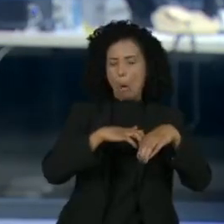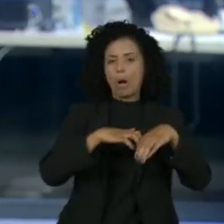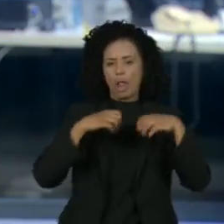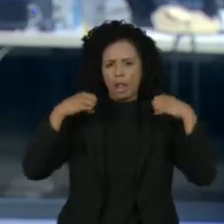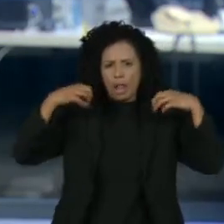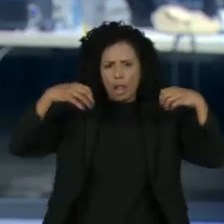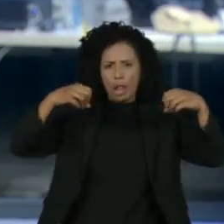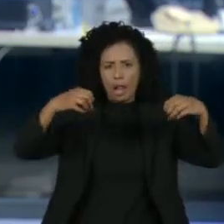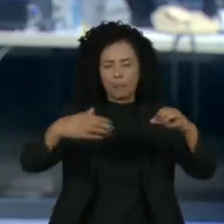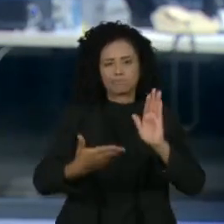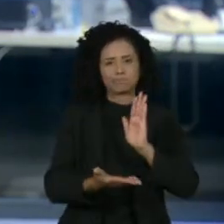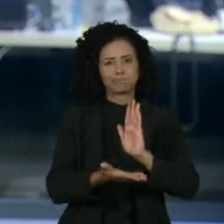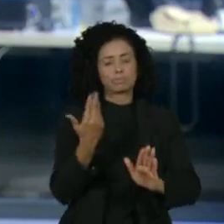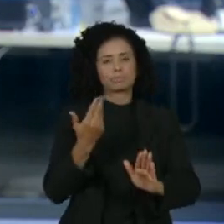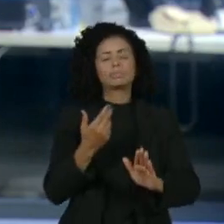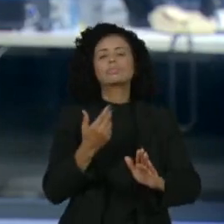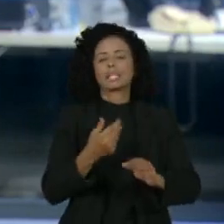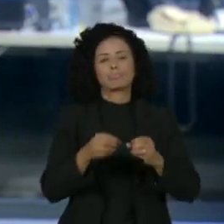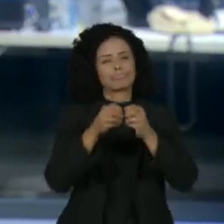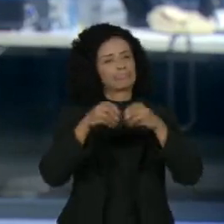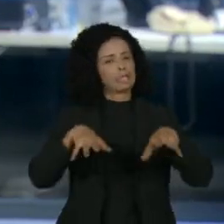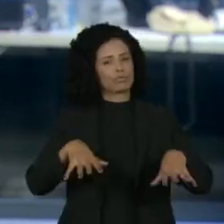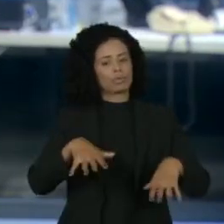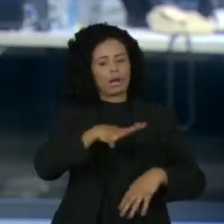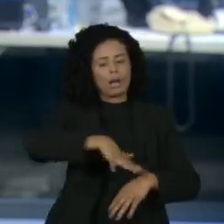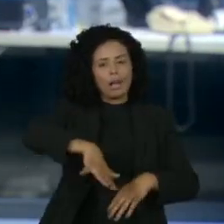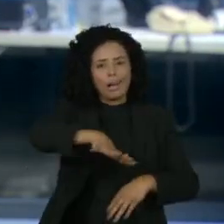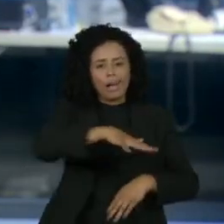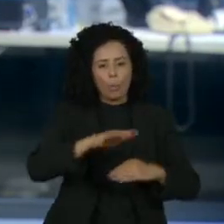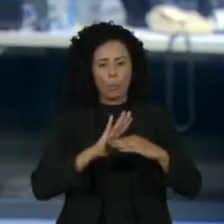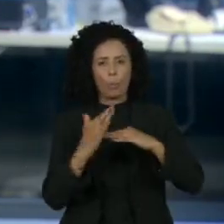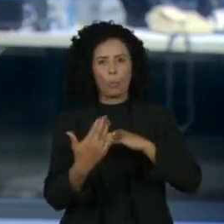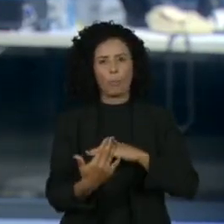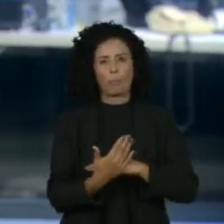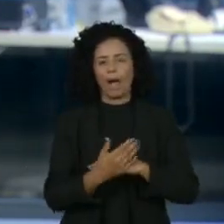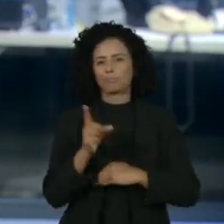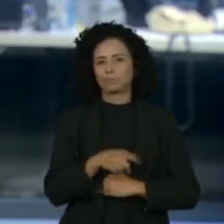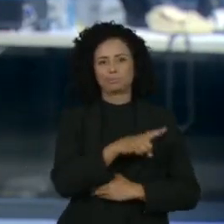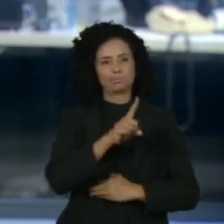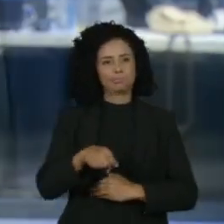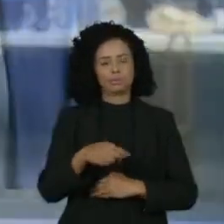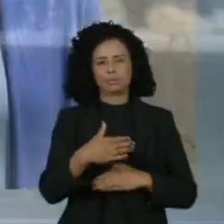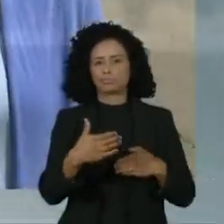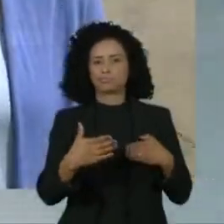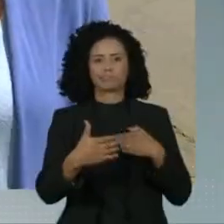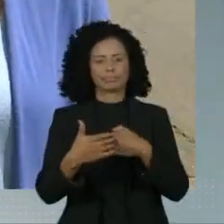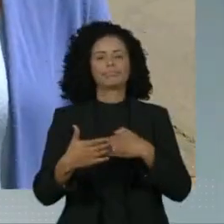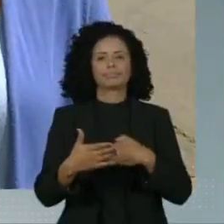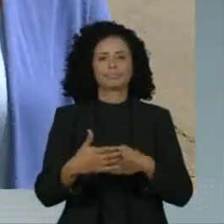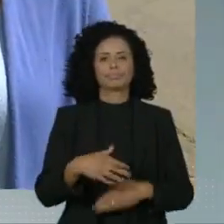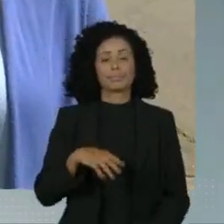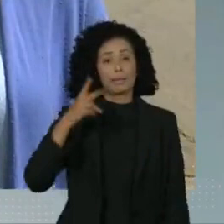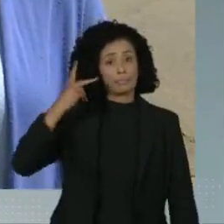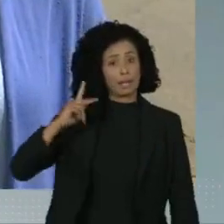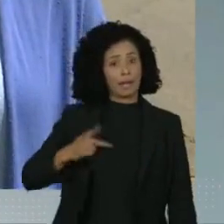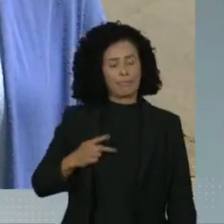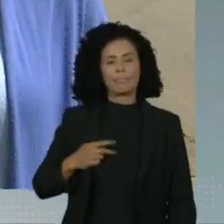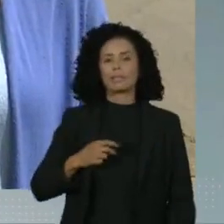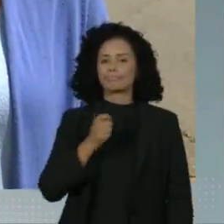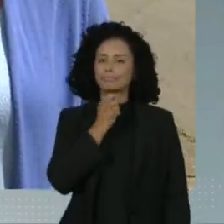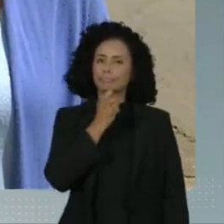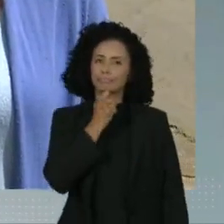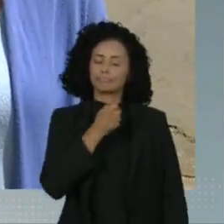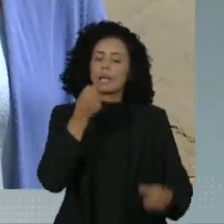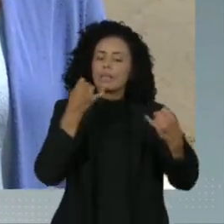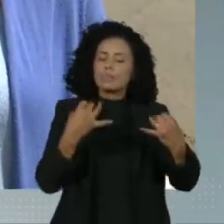por causa dos estragos, o sentido bairro da via precisou ser interditado. A repórter Maria Manso está lá e conta pra gente